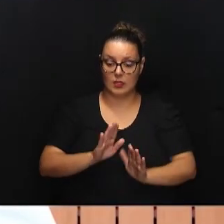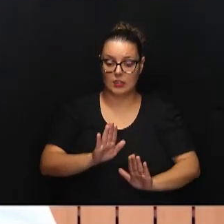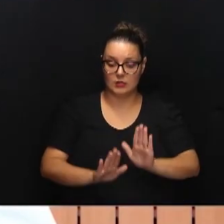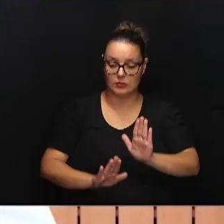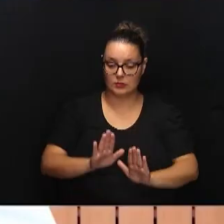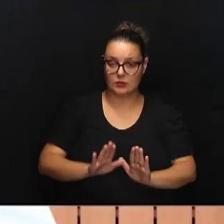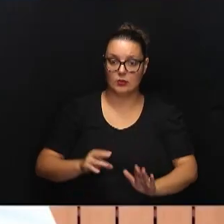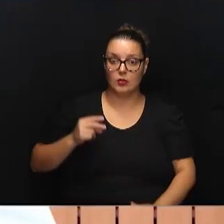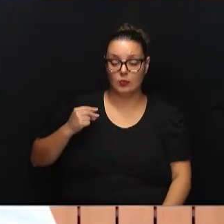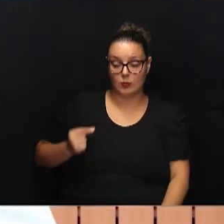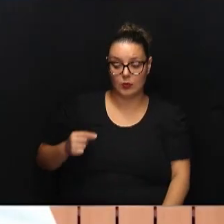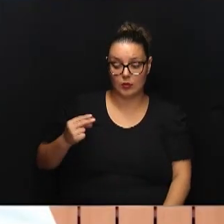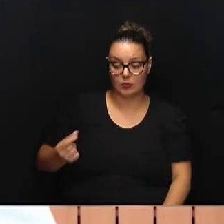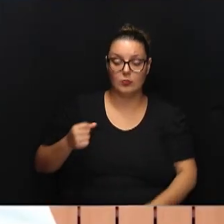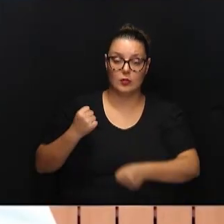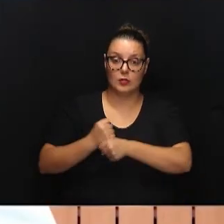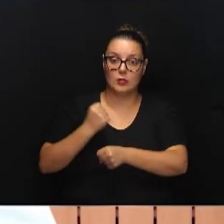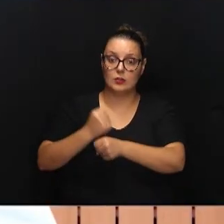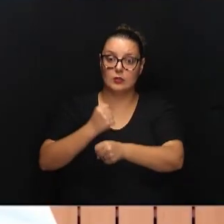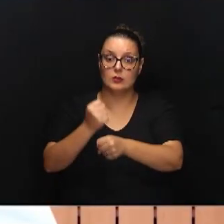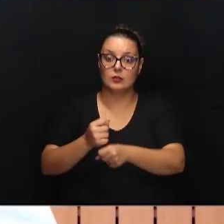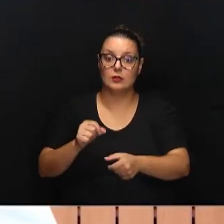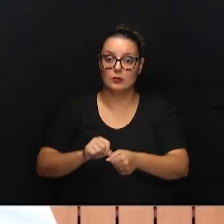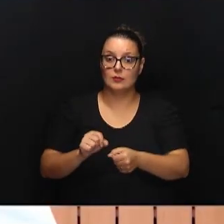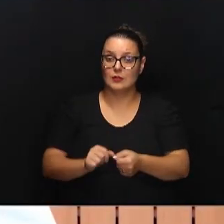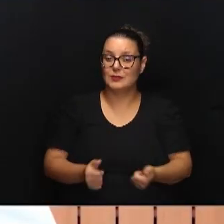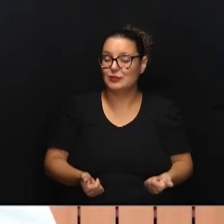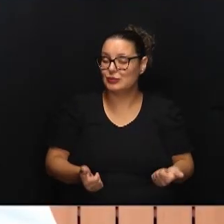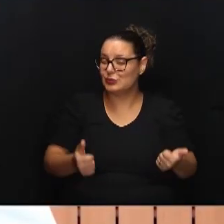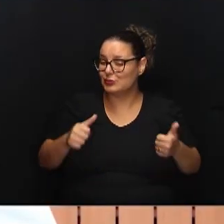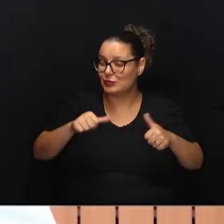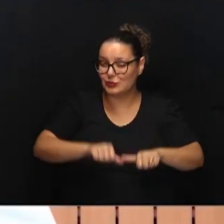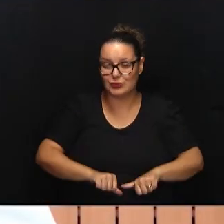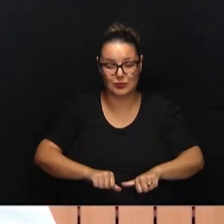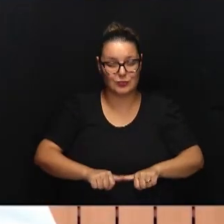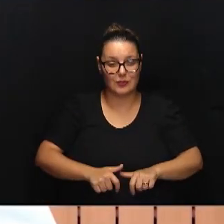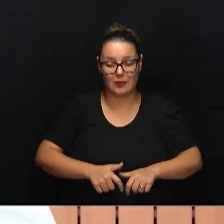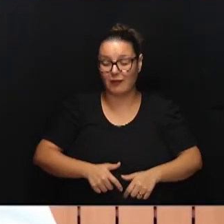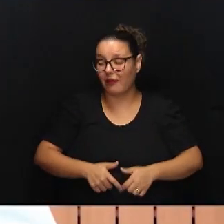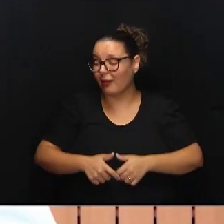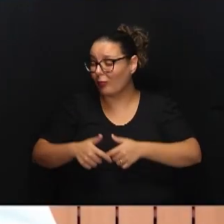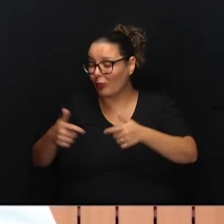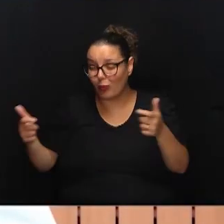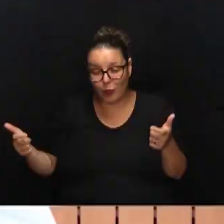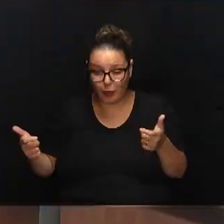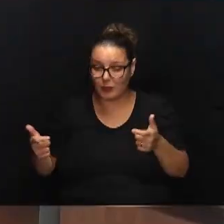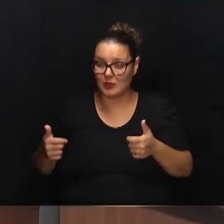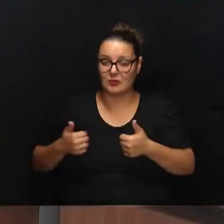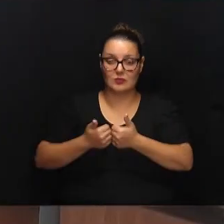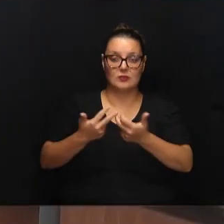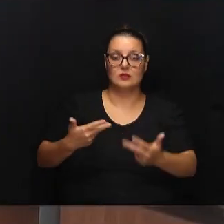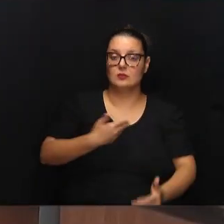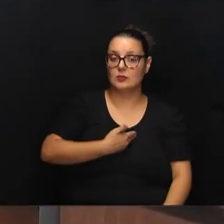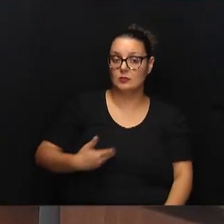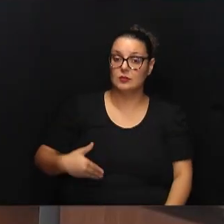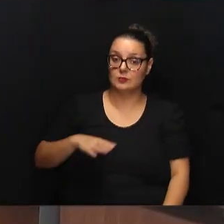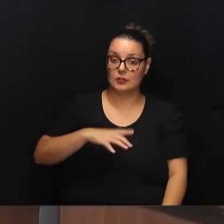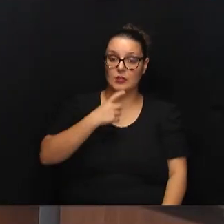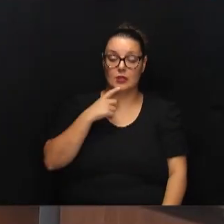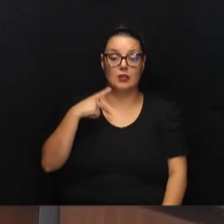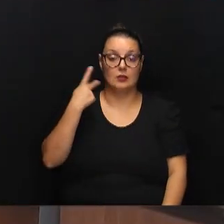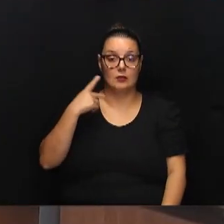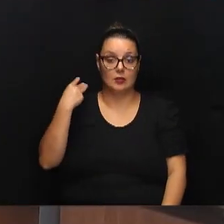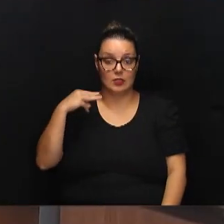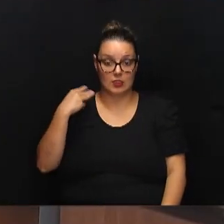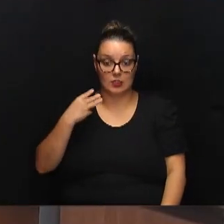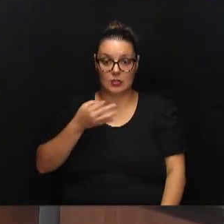por muitos anos tem levado a uma piora significativa da qualidade do transporte público na cidade. A vereadora Mariana